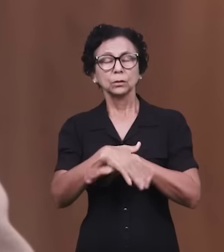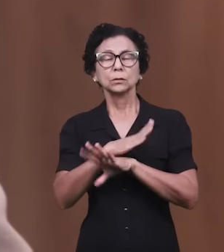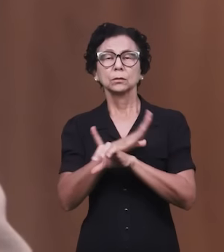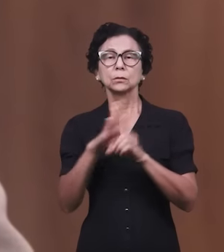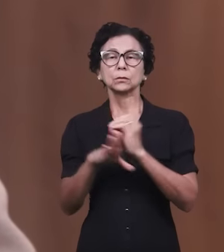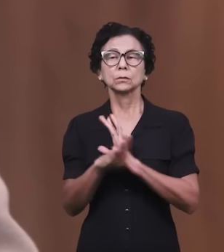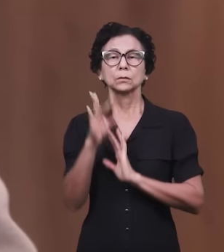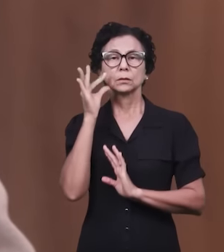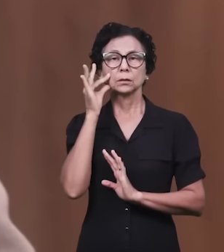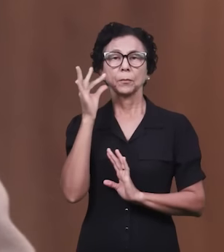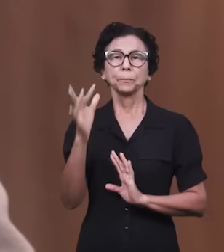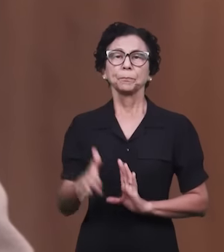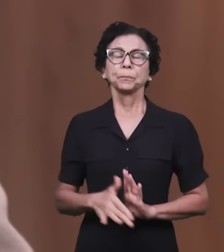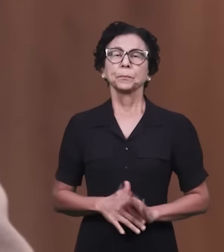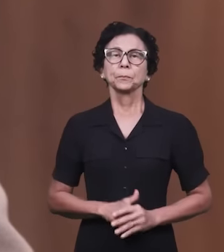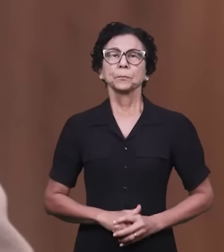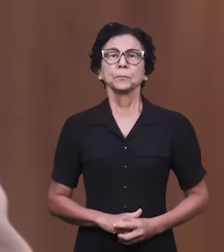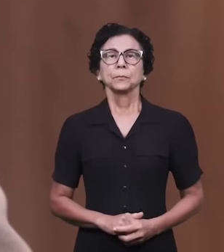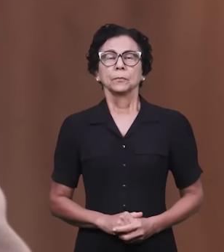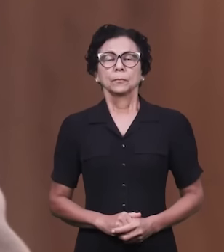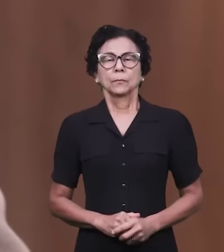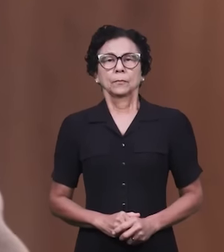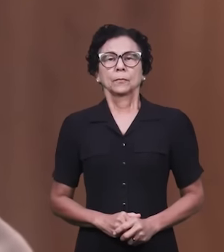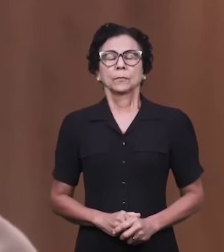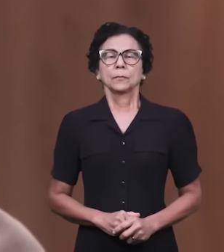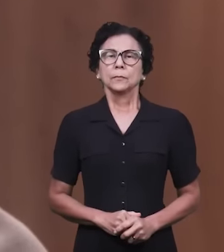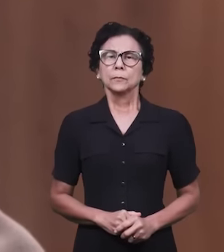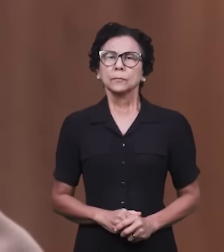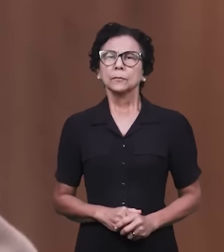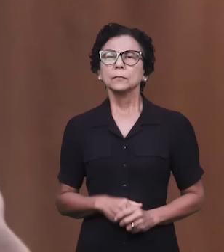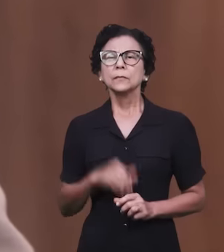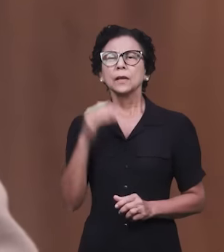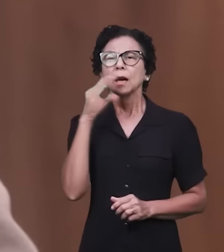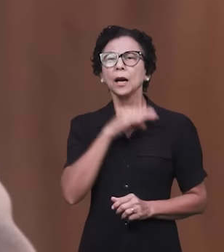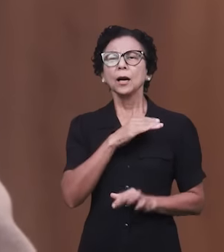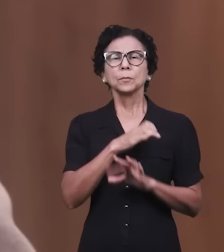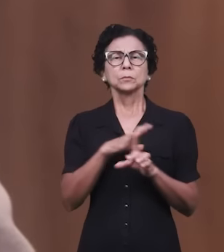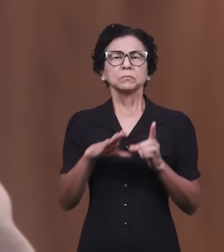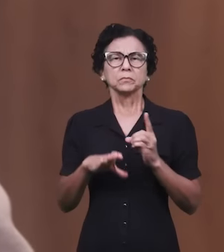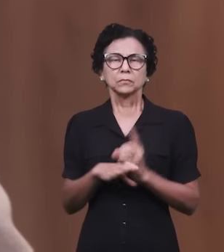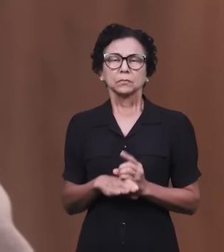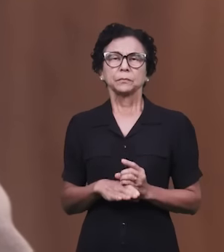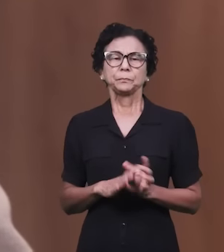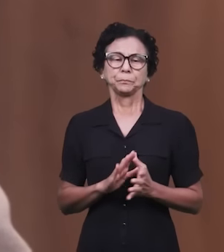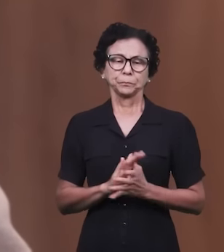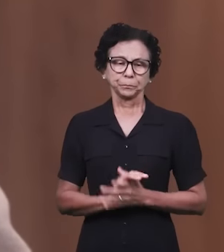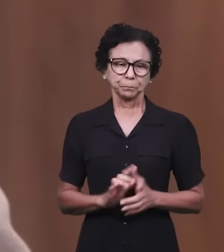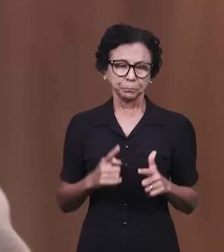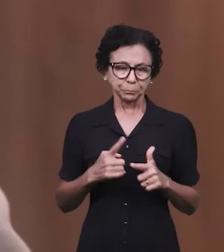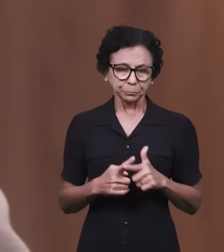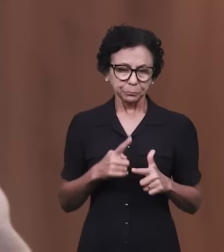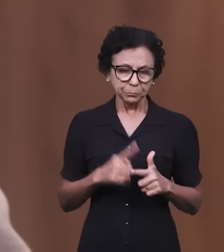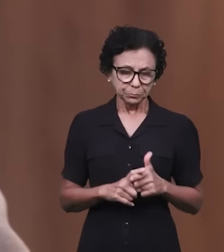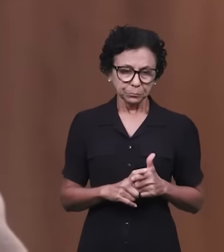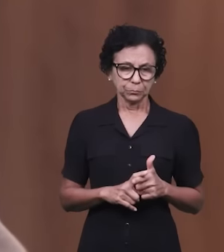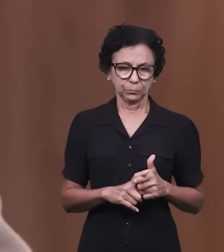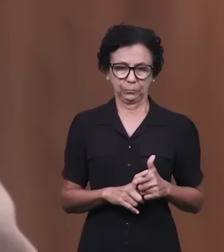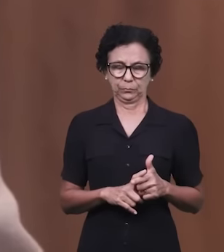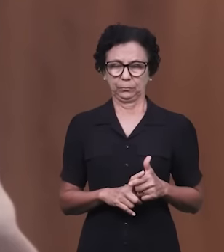muito bem, os nossos cultos são curtos também, porque a nossa preocupação não é trazer uma palavra